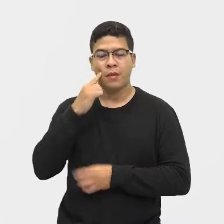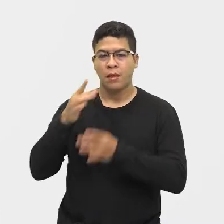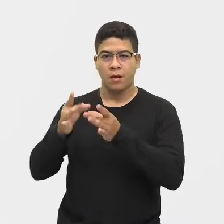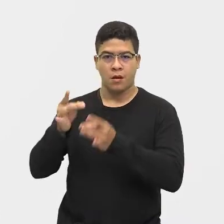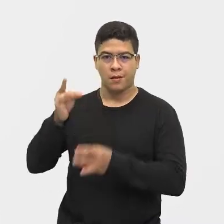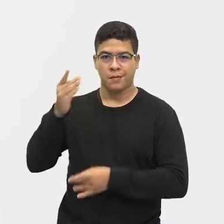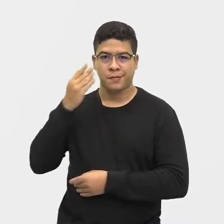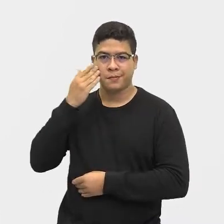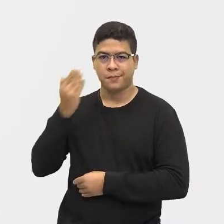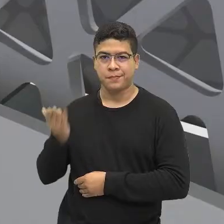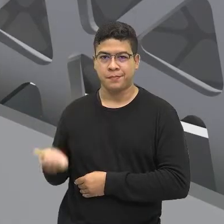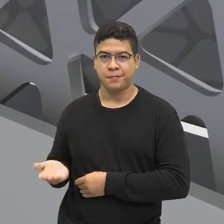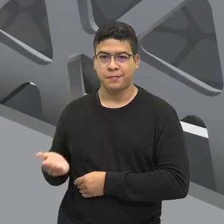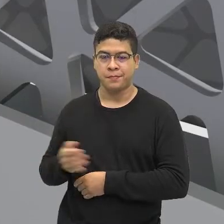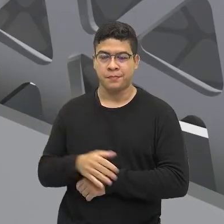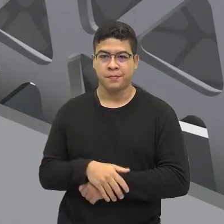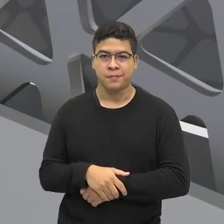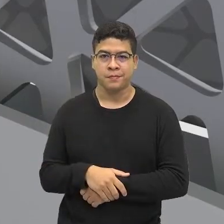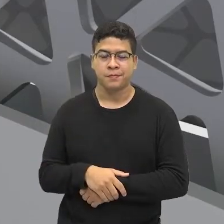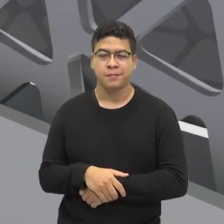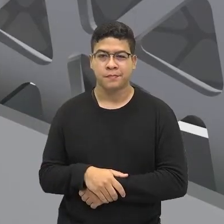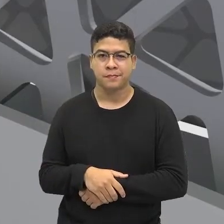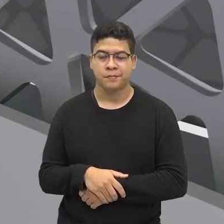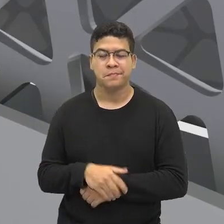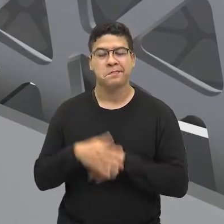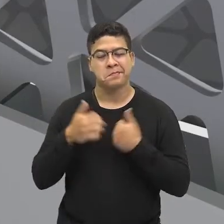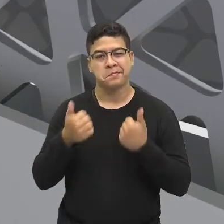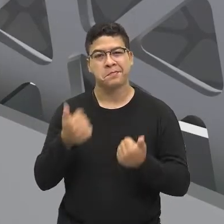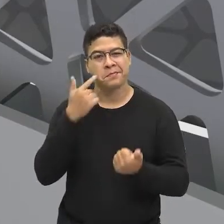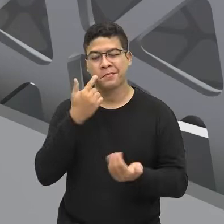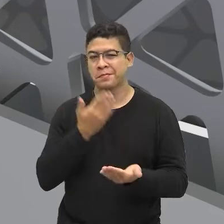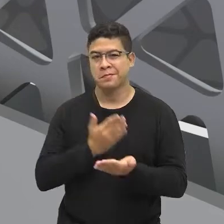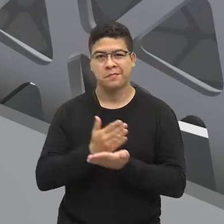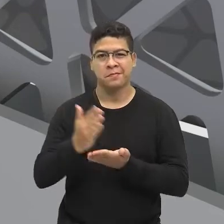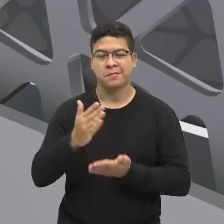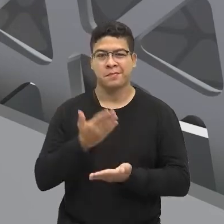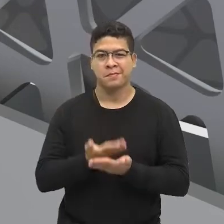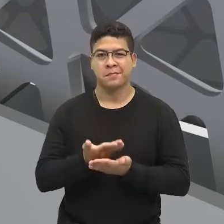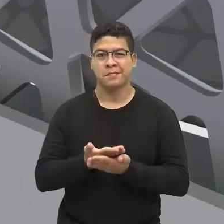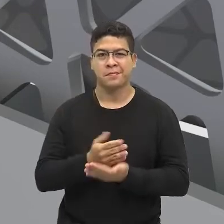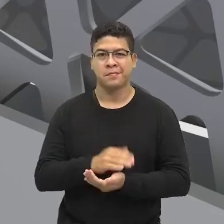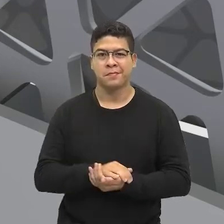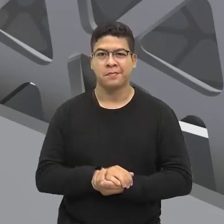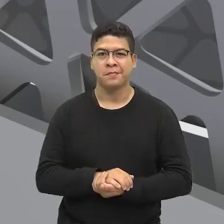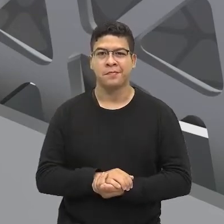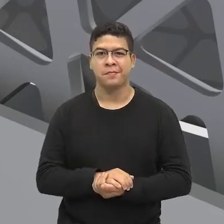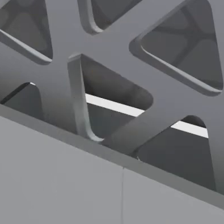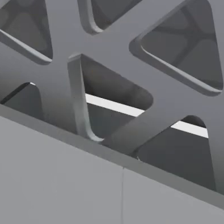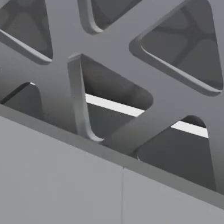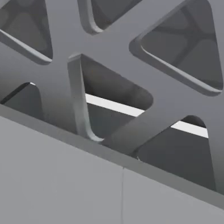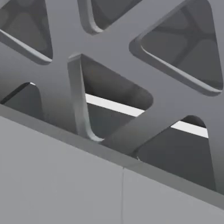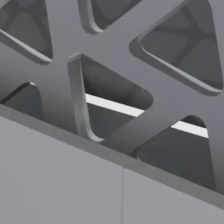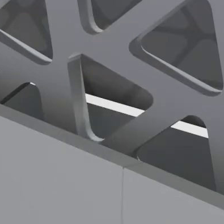Mário de Andrade. Muito bem, vamos à aula de hoje? Vamos lá.